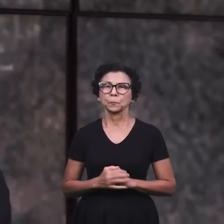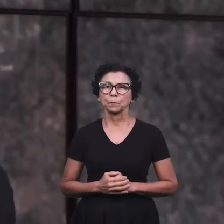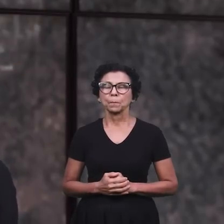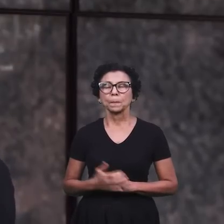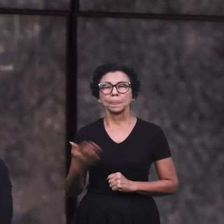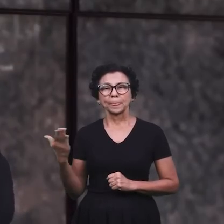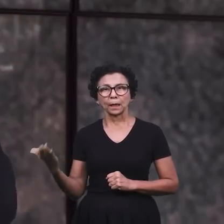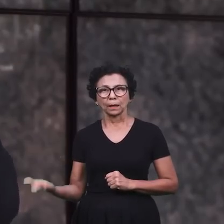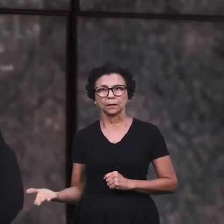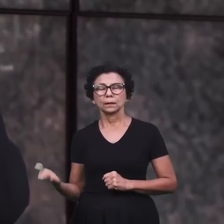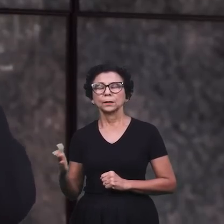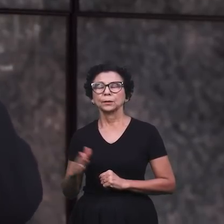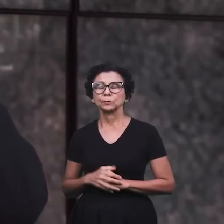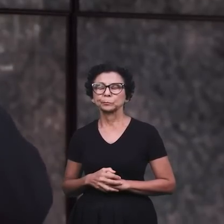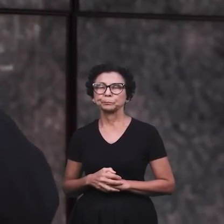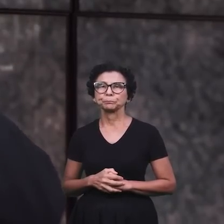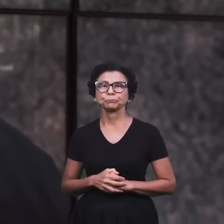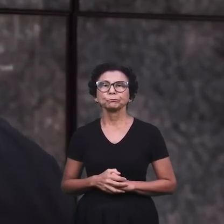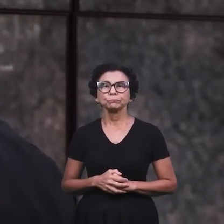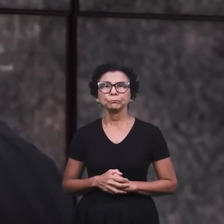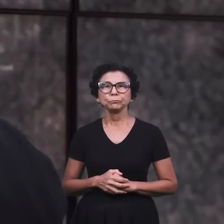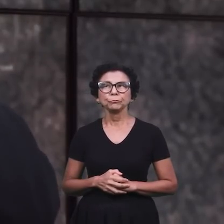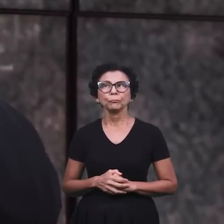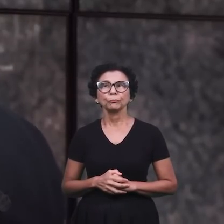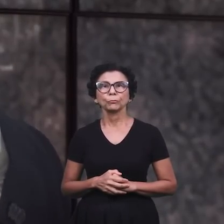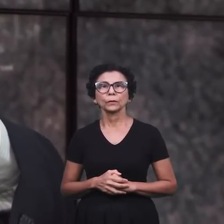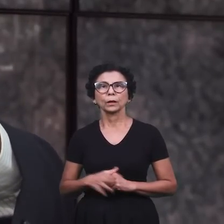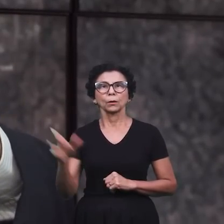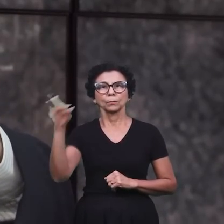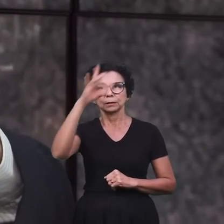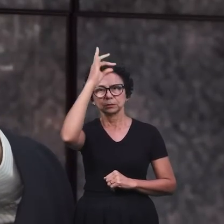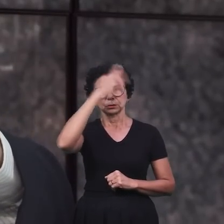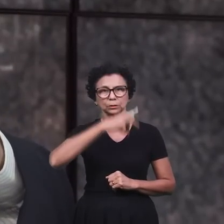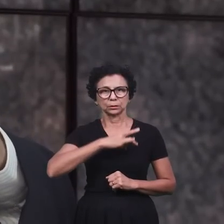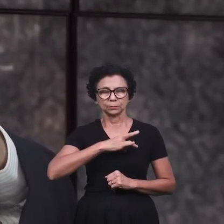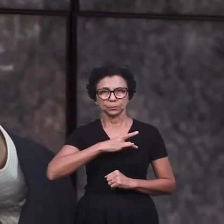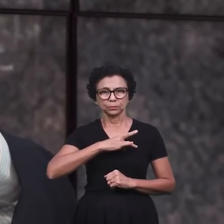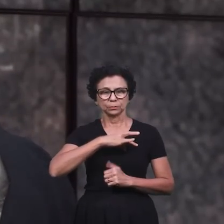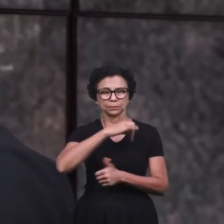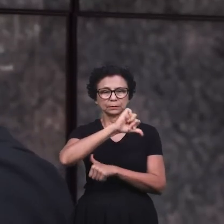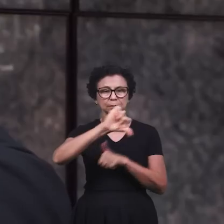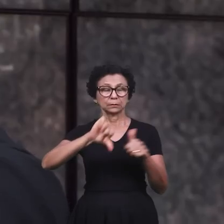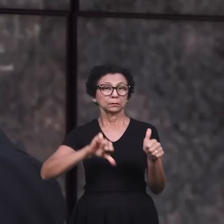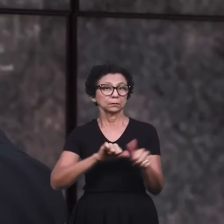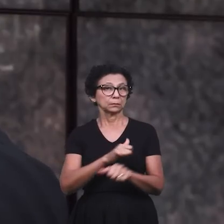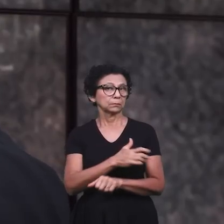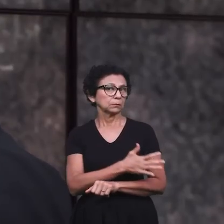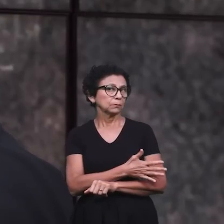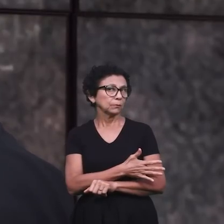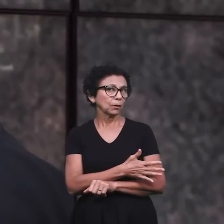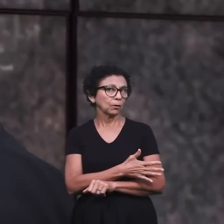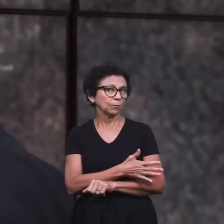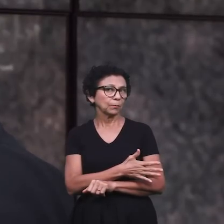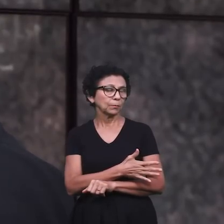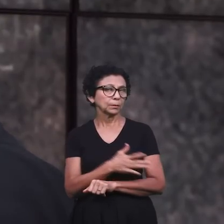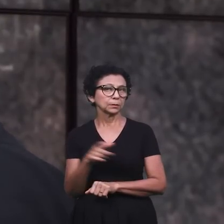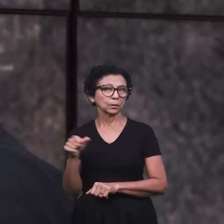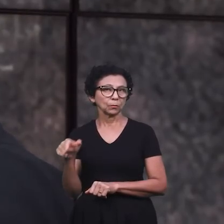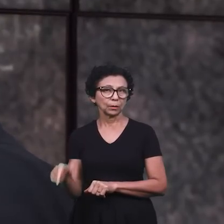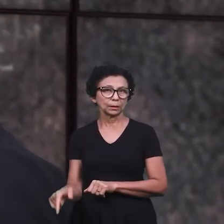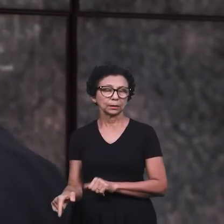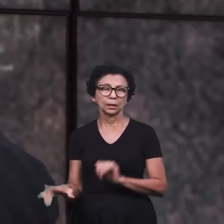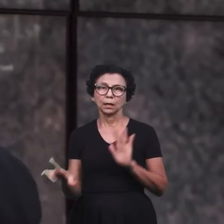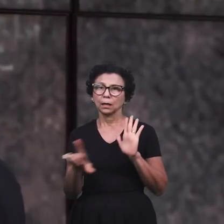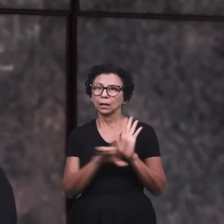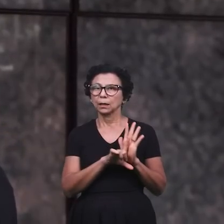a providência da transformação da pessoa pelo batismo com o Espírito Santo. Então essas pessoas não precisam mais andar por